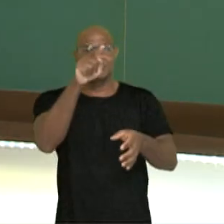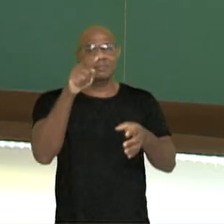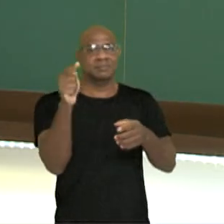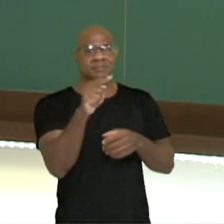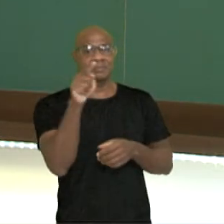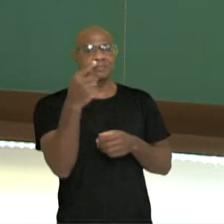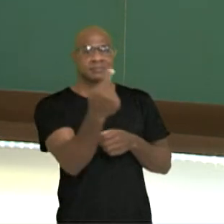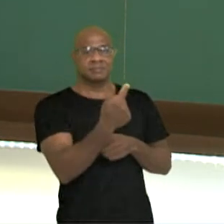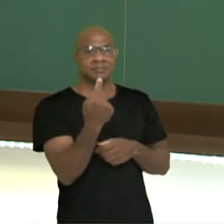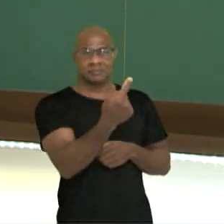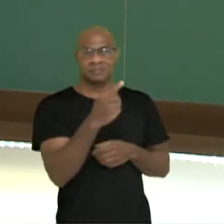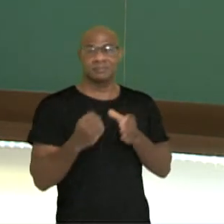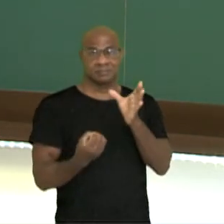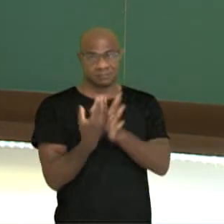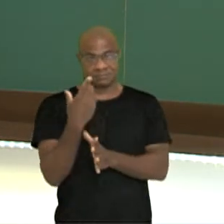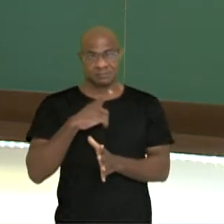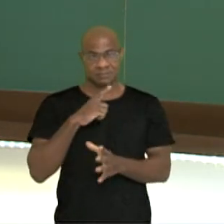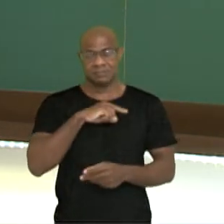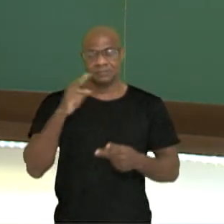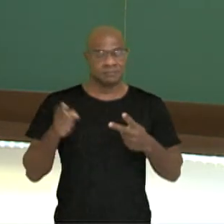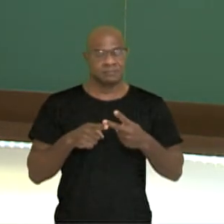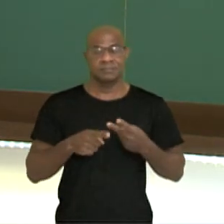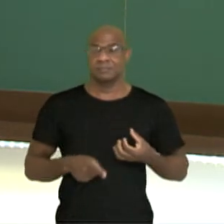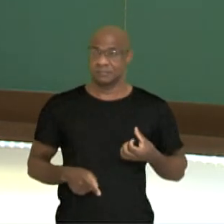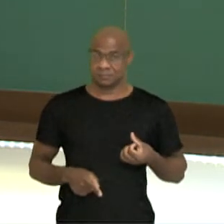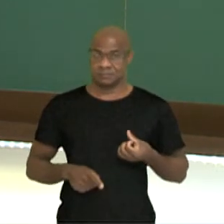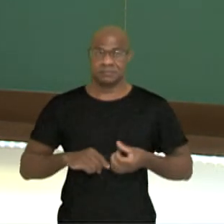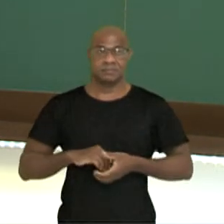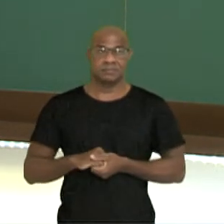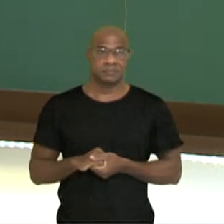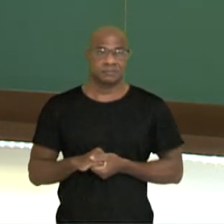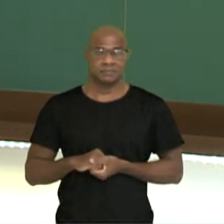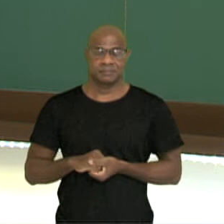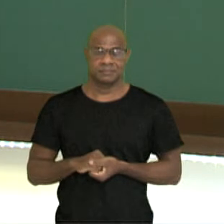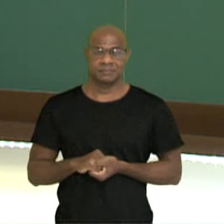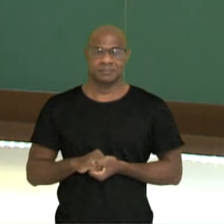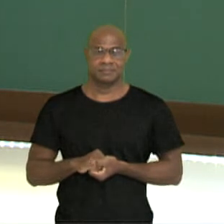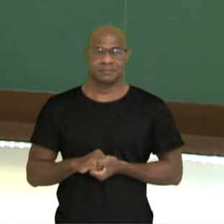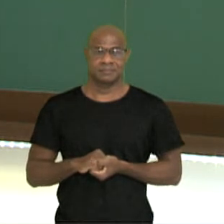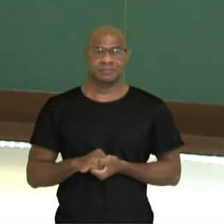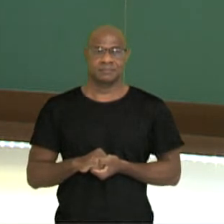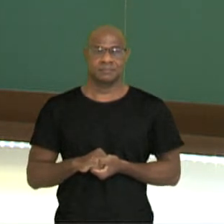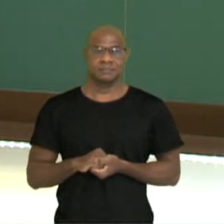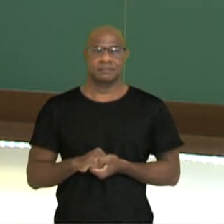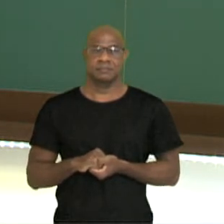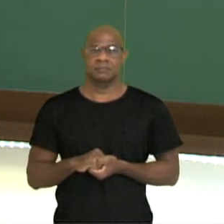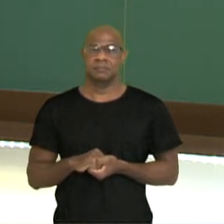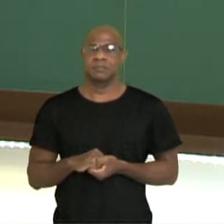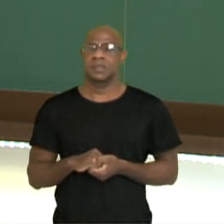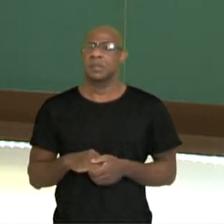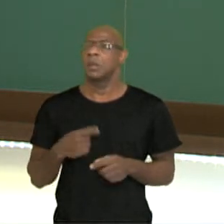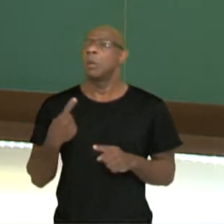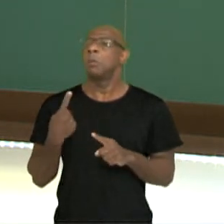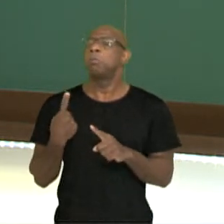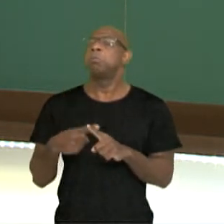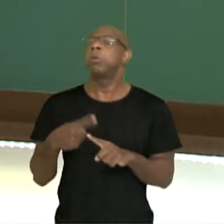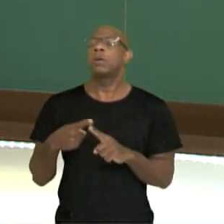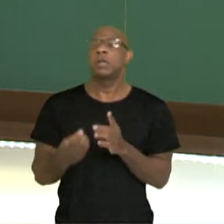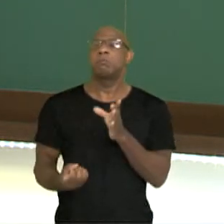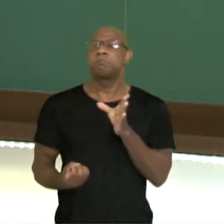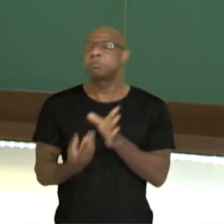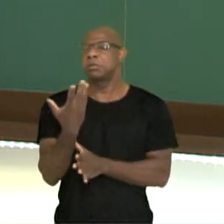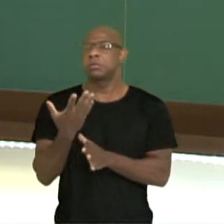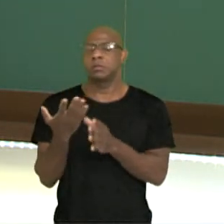ok? A nossa sexta questão, né, which was the real intention? Qual era a intenção real, né, para a criação desse